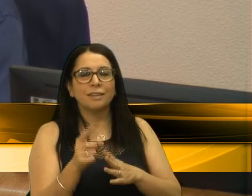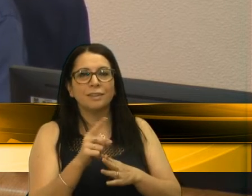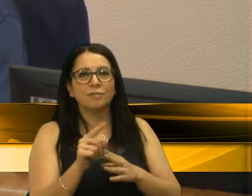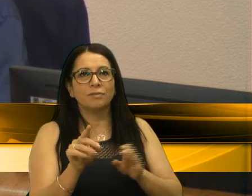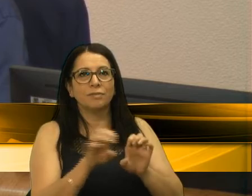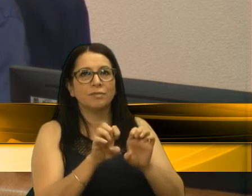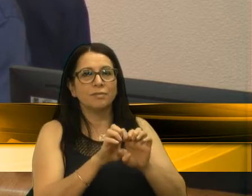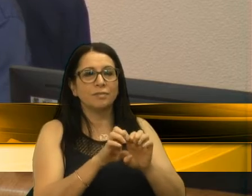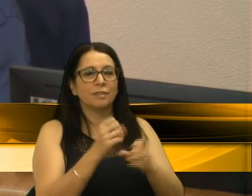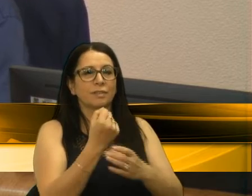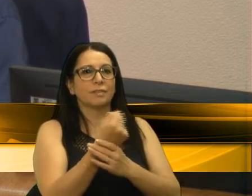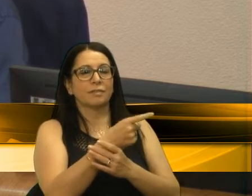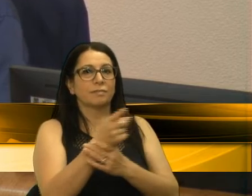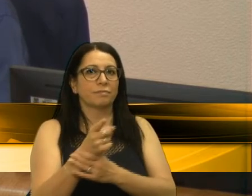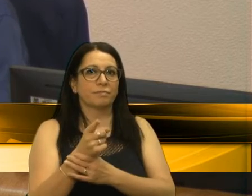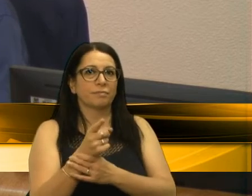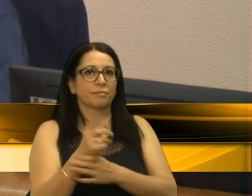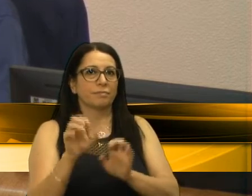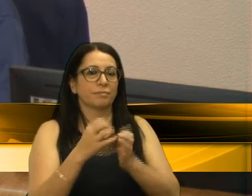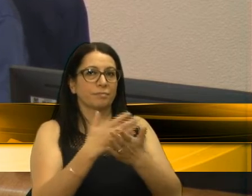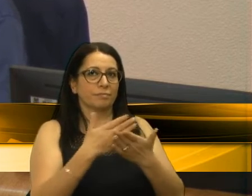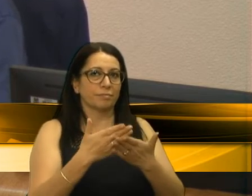infraestrutura e segurança para que corresse o evento.